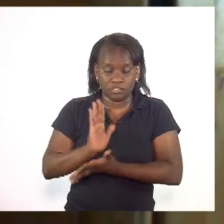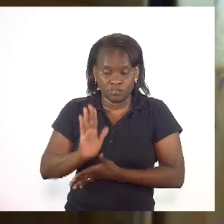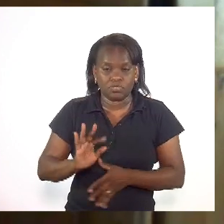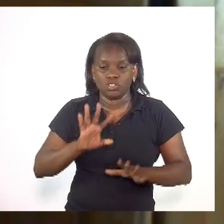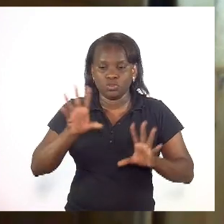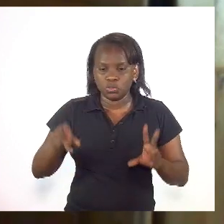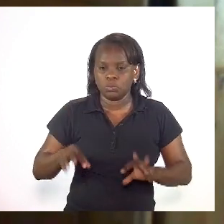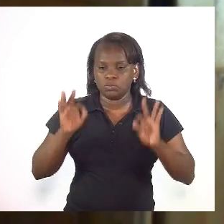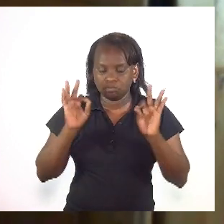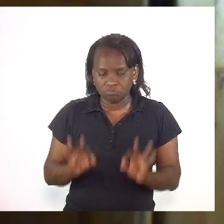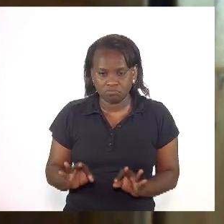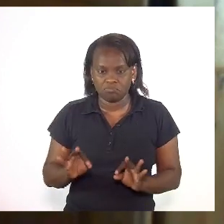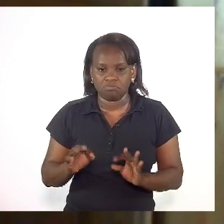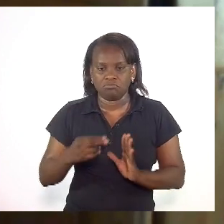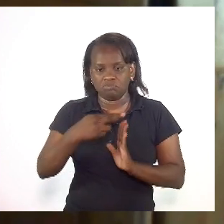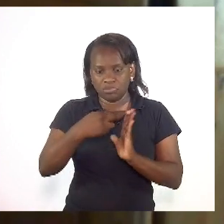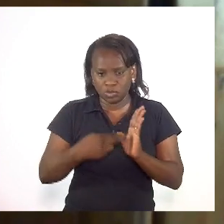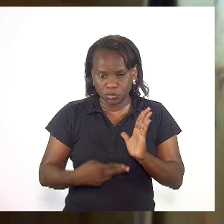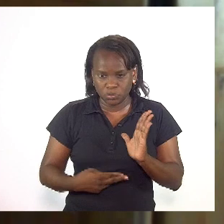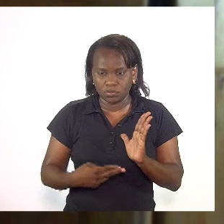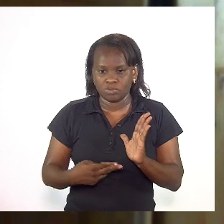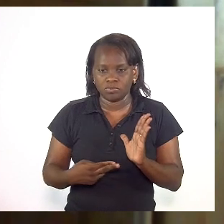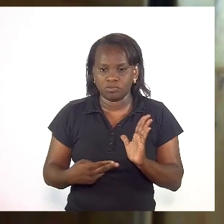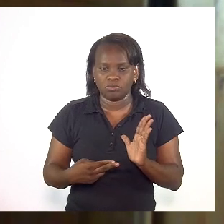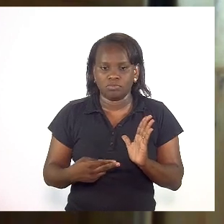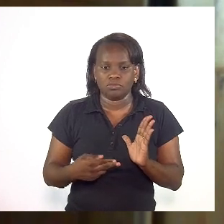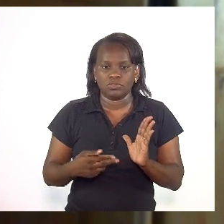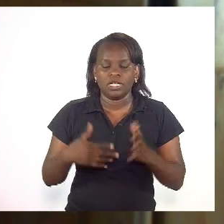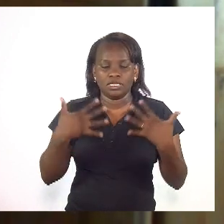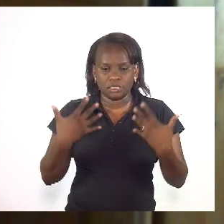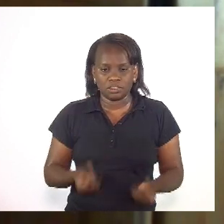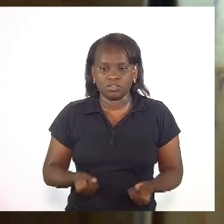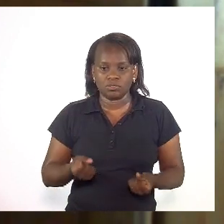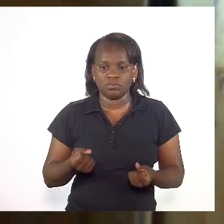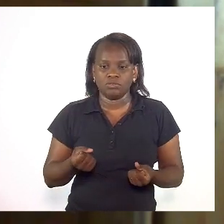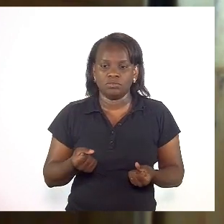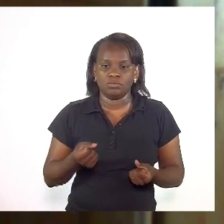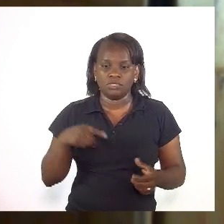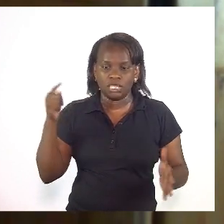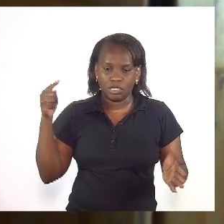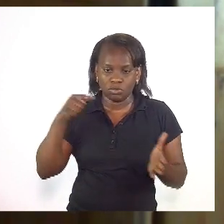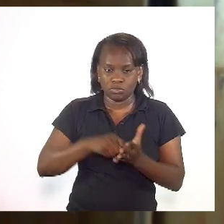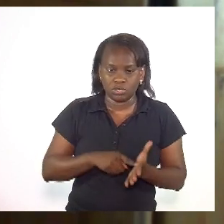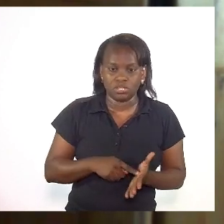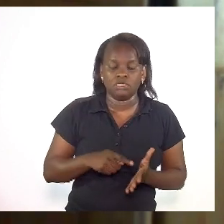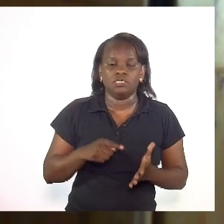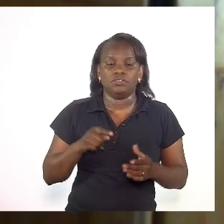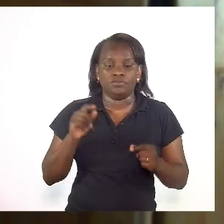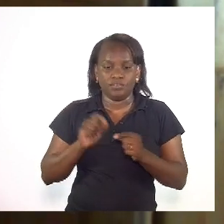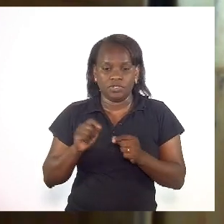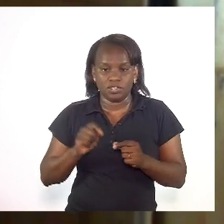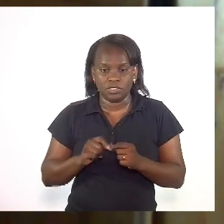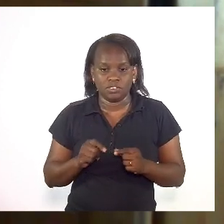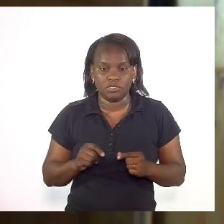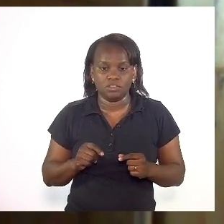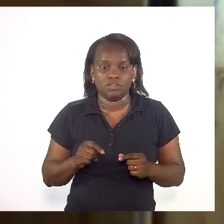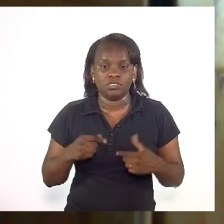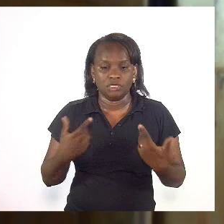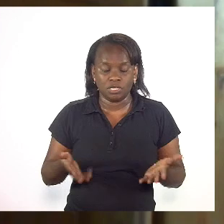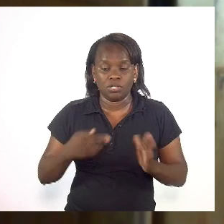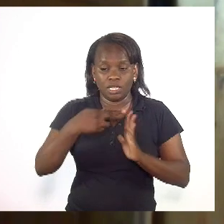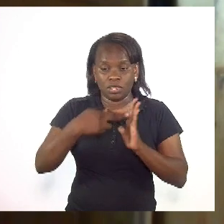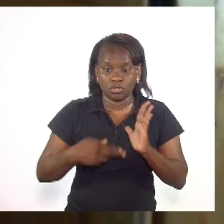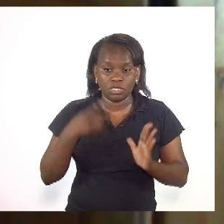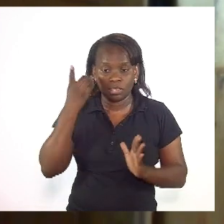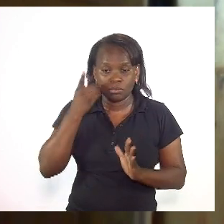louvor o relatório da admissibilidade da denúncia feita pelo então